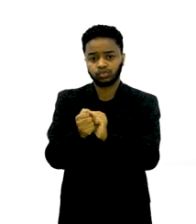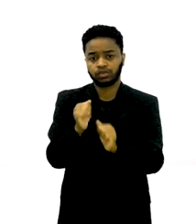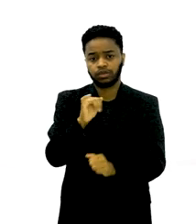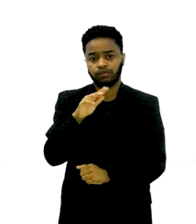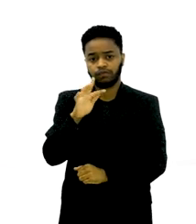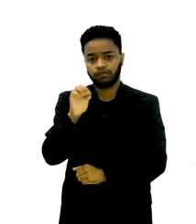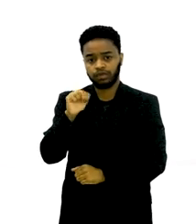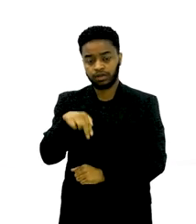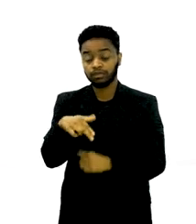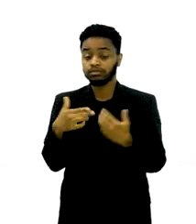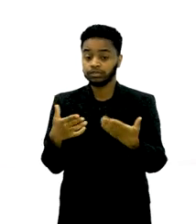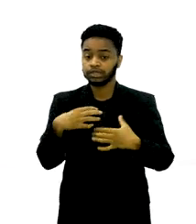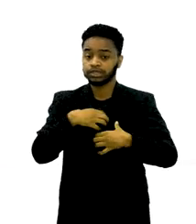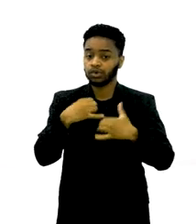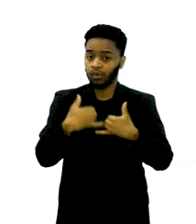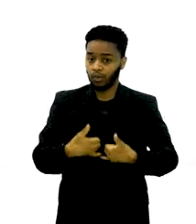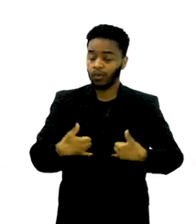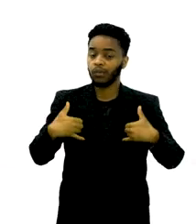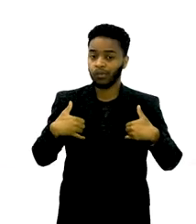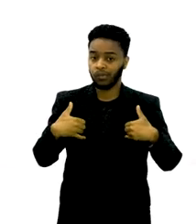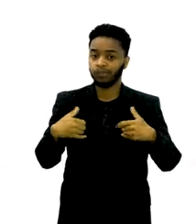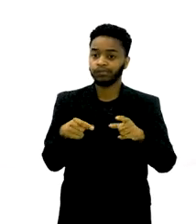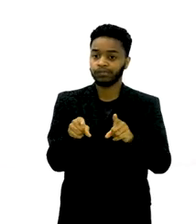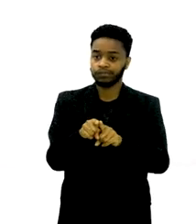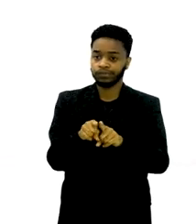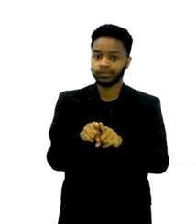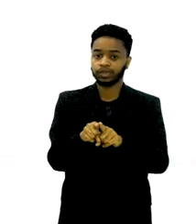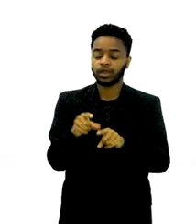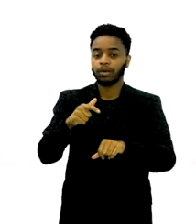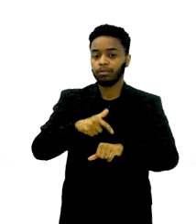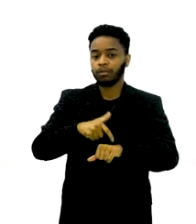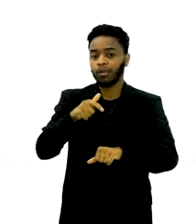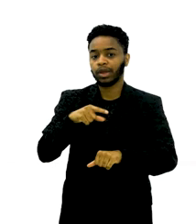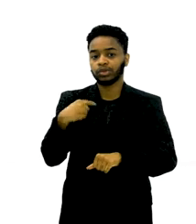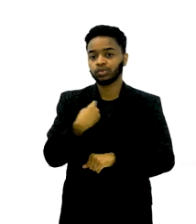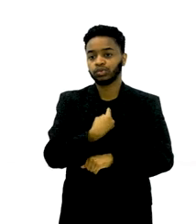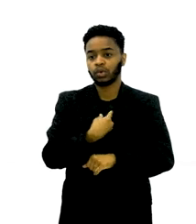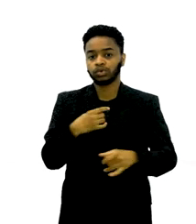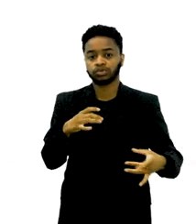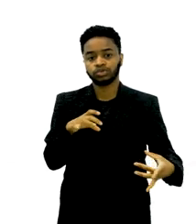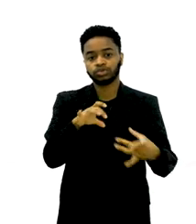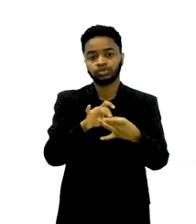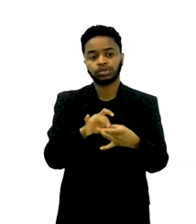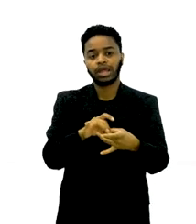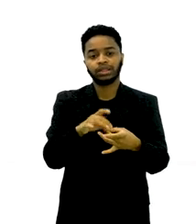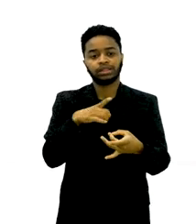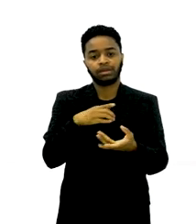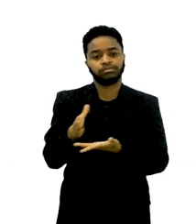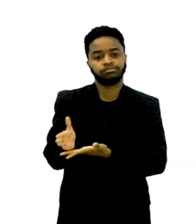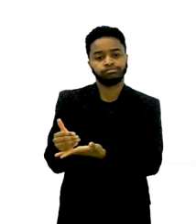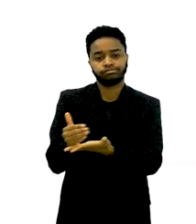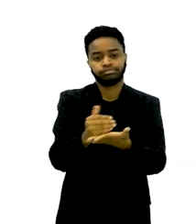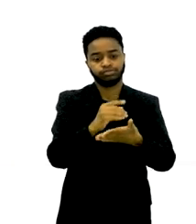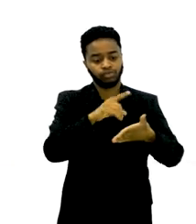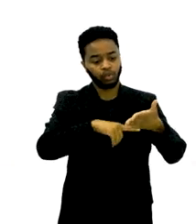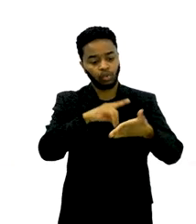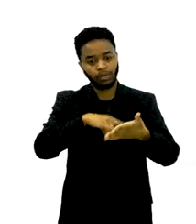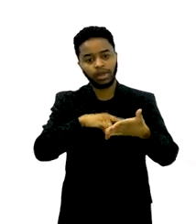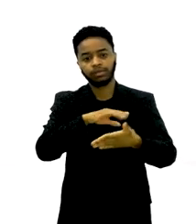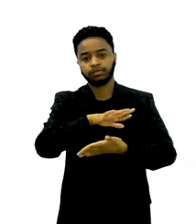eh então isso me dá muito orgulho e então quando a gente reúne muitos documentos enfim